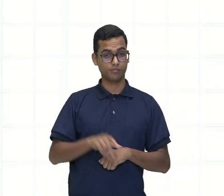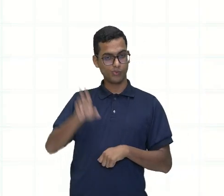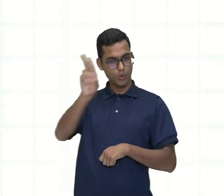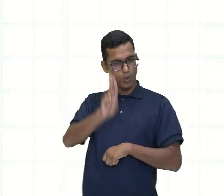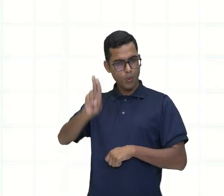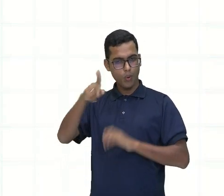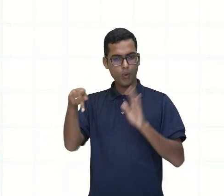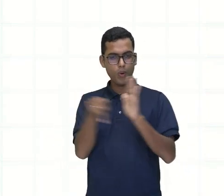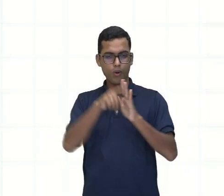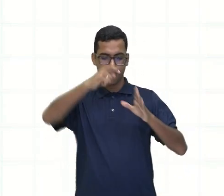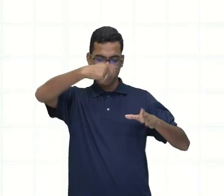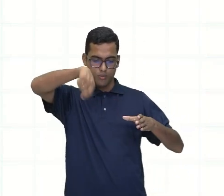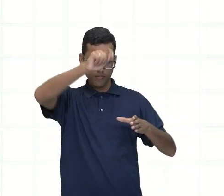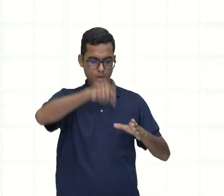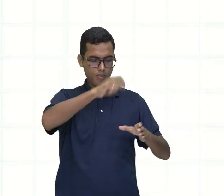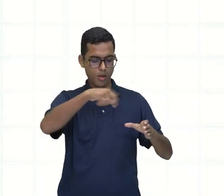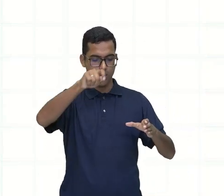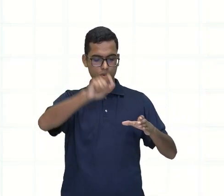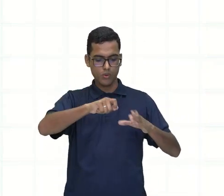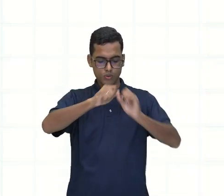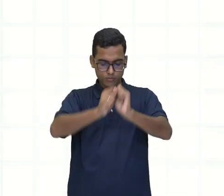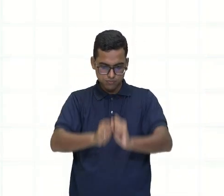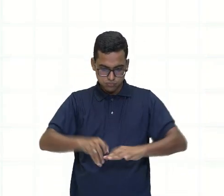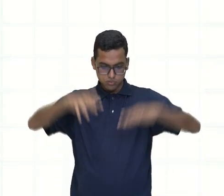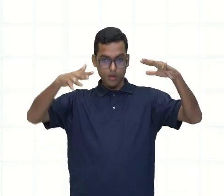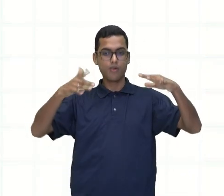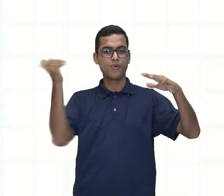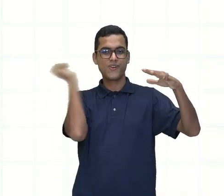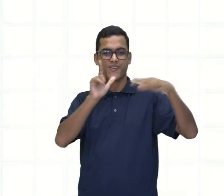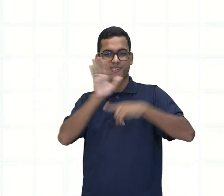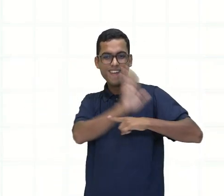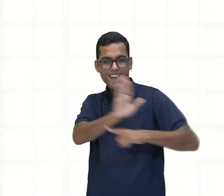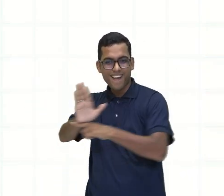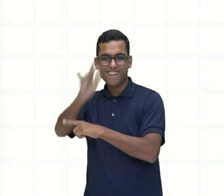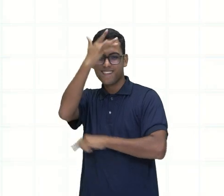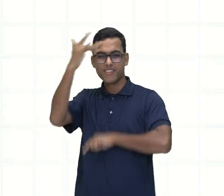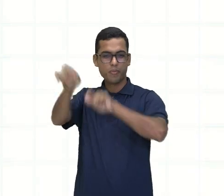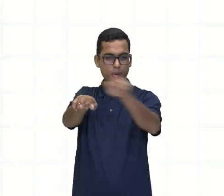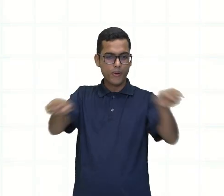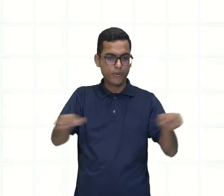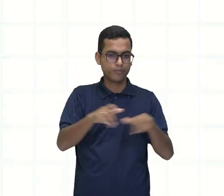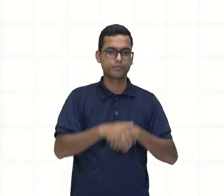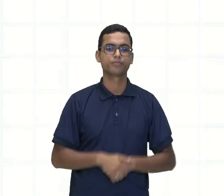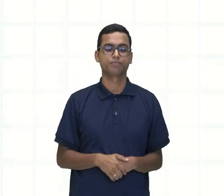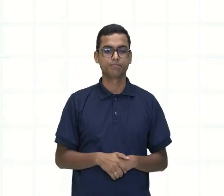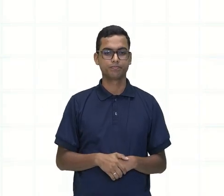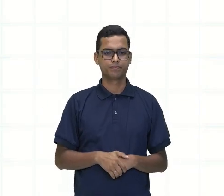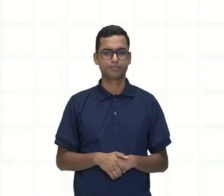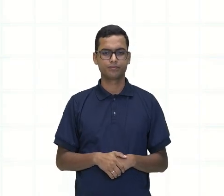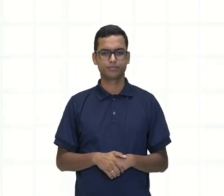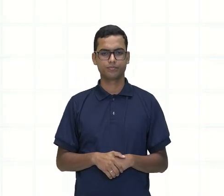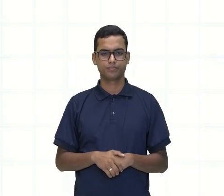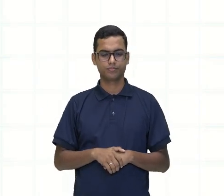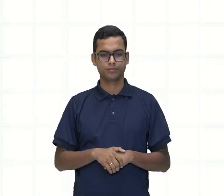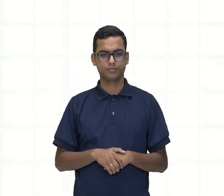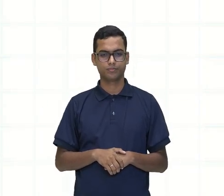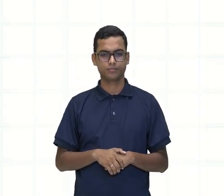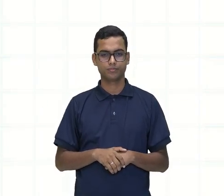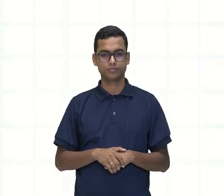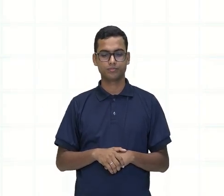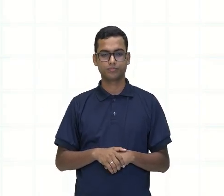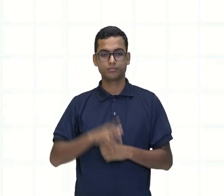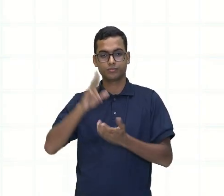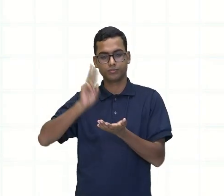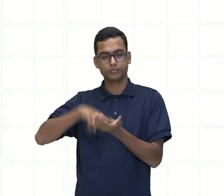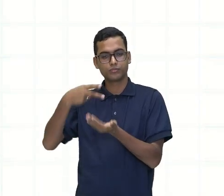para ajudar as pessoas. She helped the police to catch a robber. Ela ajudou a polícia a